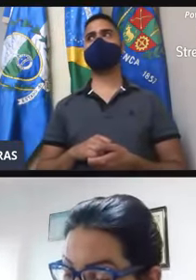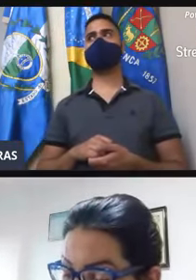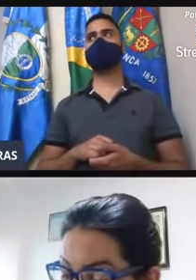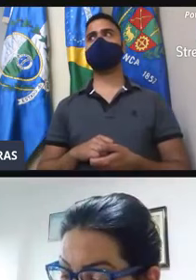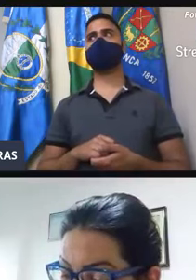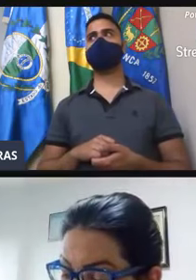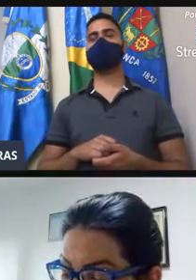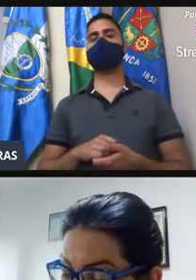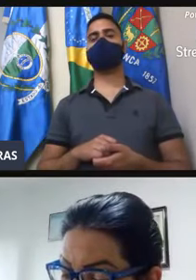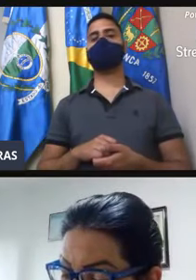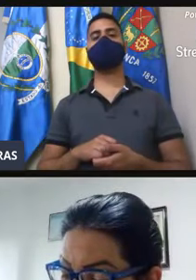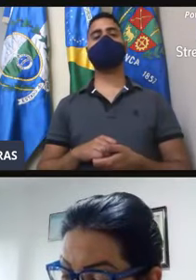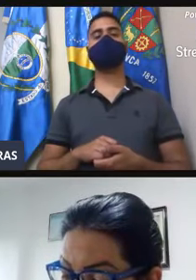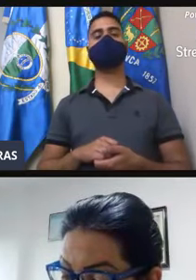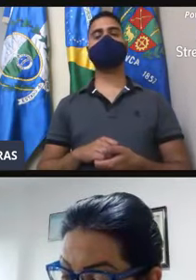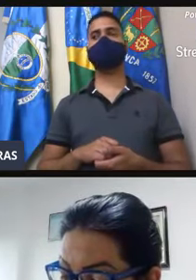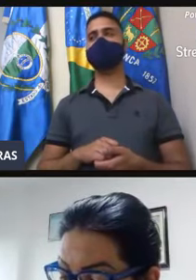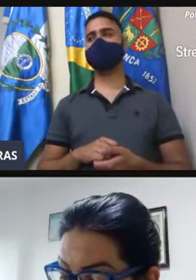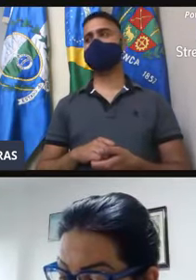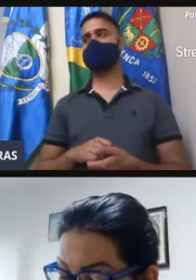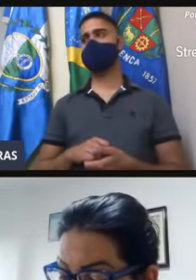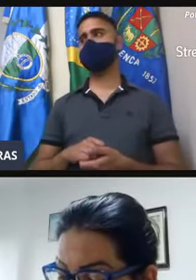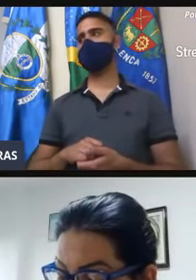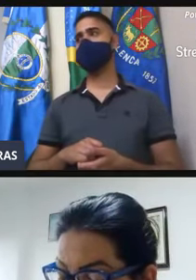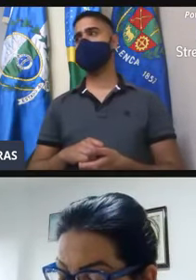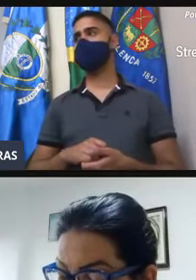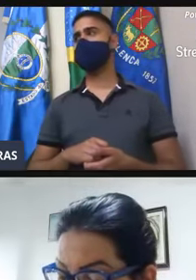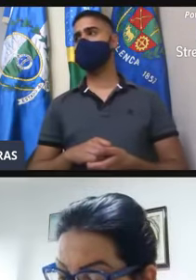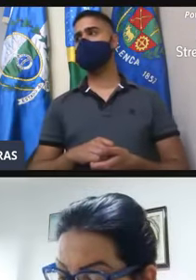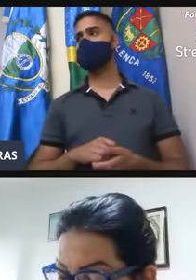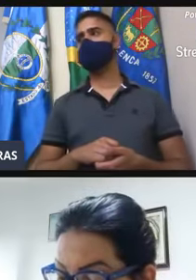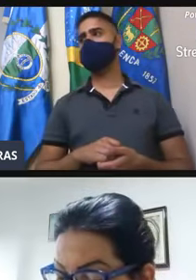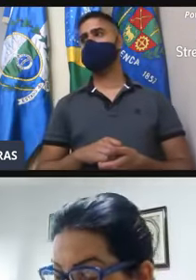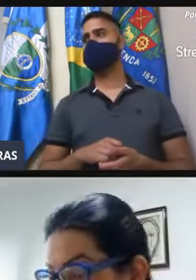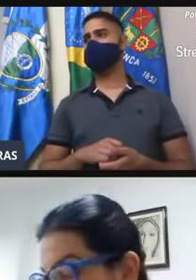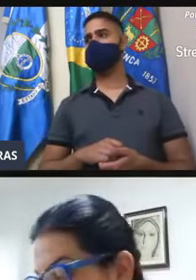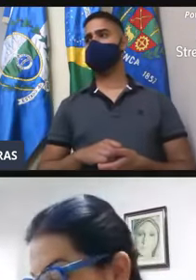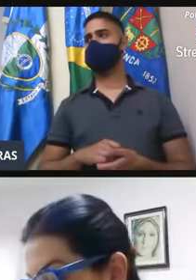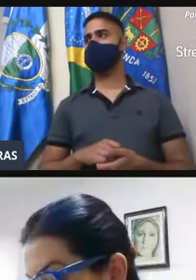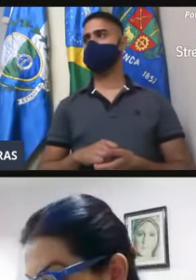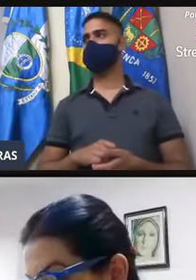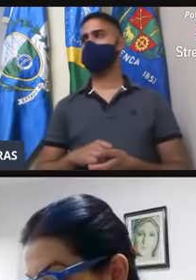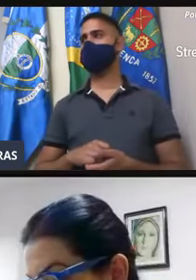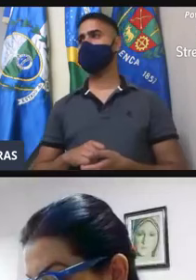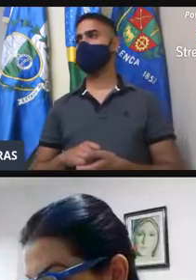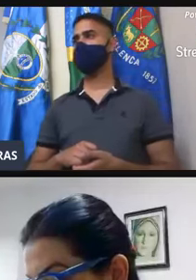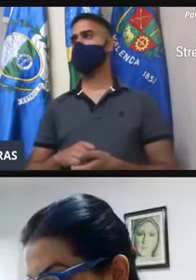dos benefícios eventuais no âmbito da política de assistência social e das outras providências.